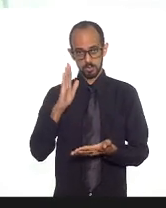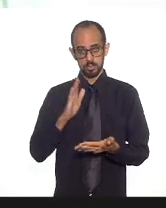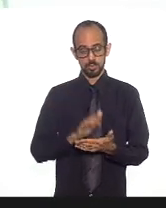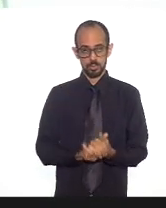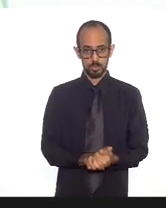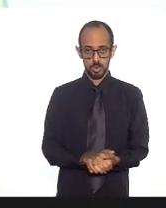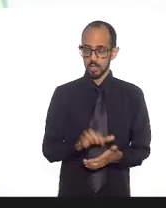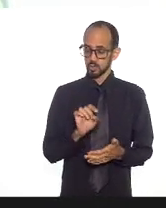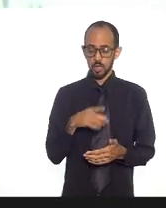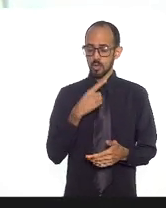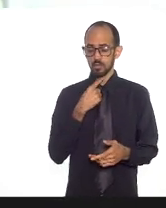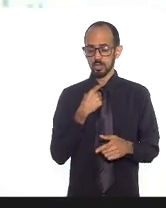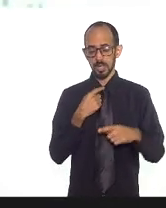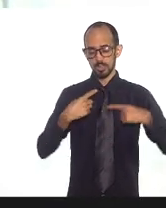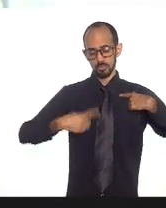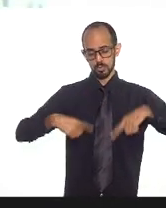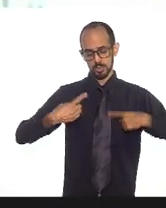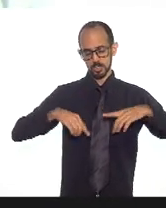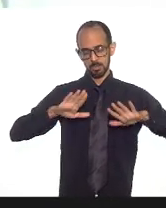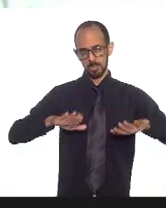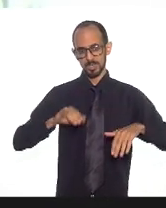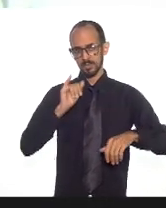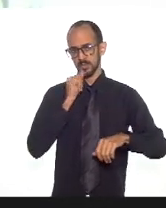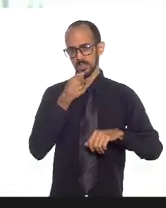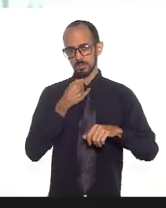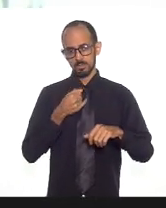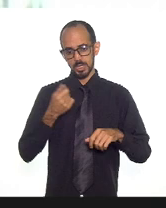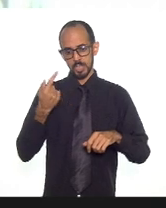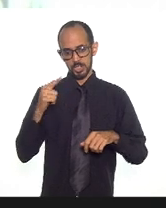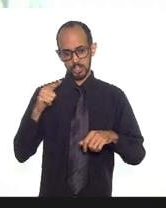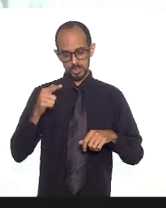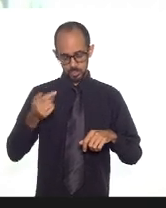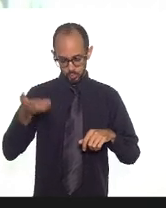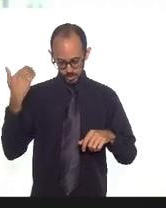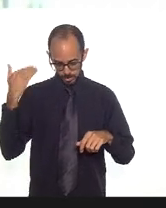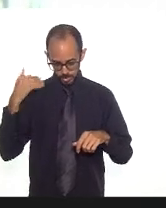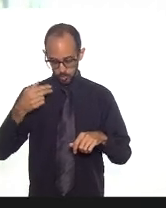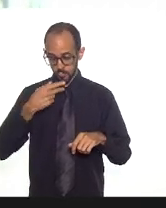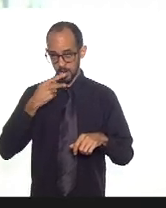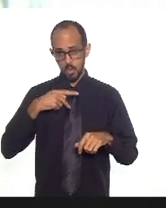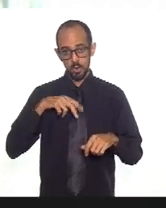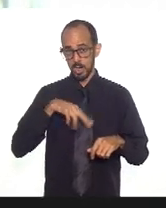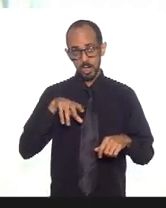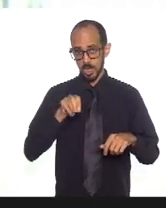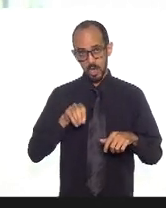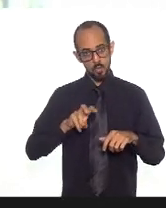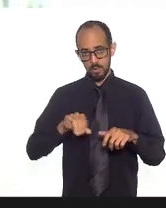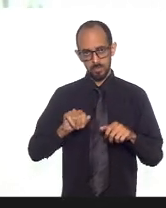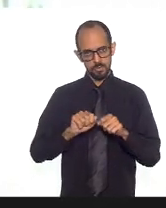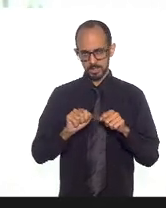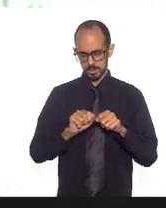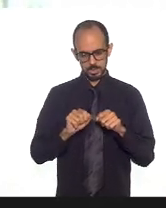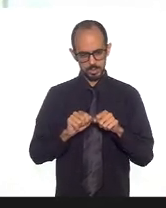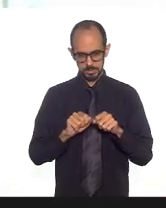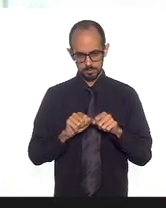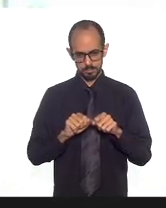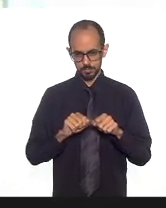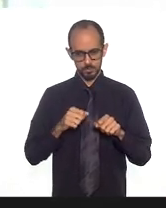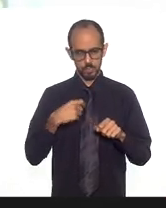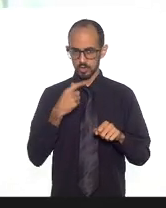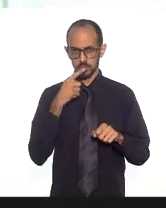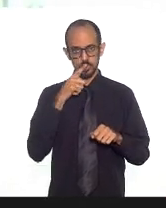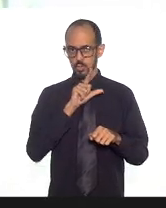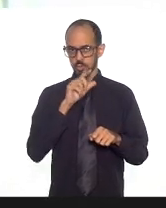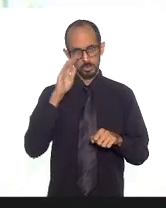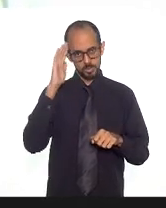só a vontade política. Infelizmente, a gestão anterior não fez, disse que não faria, falou em Conselho Superior sobre isso, não entendemos por quê,